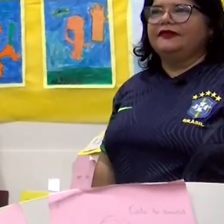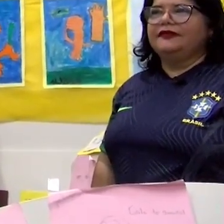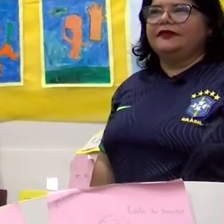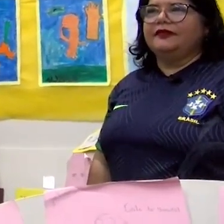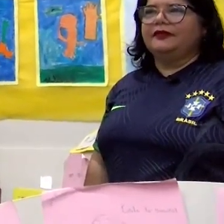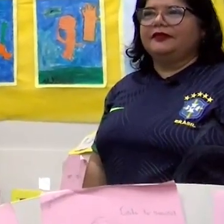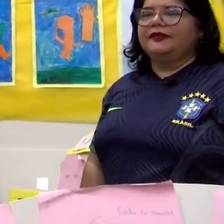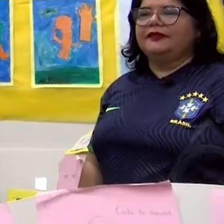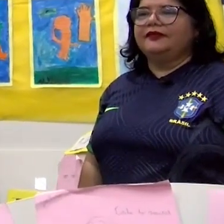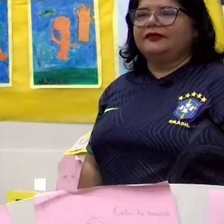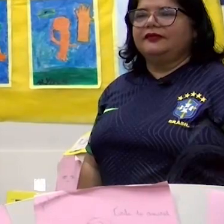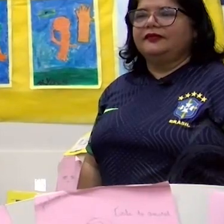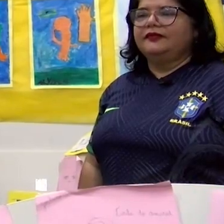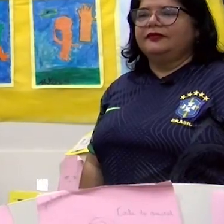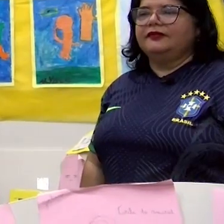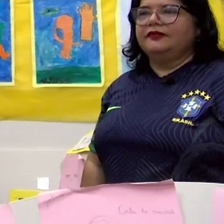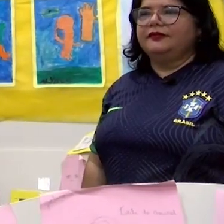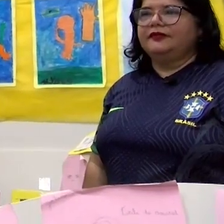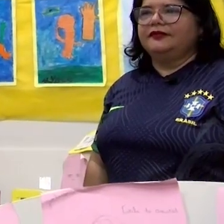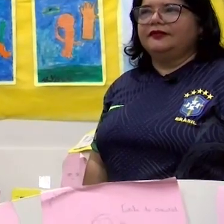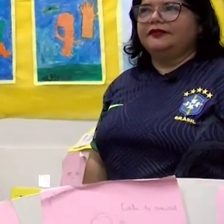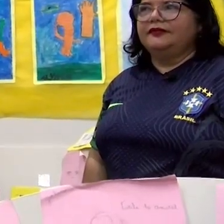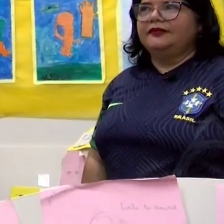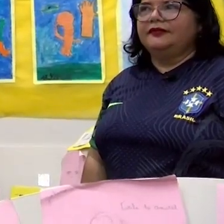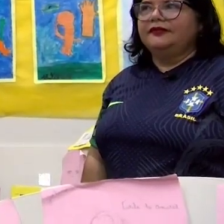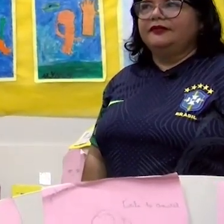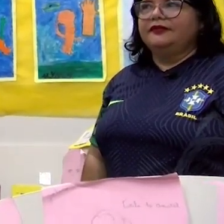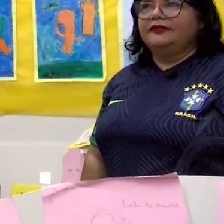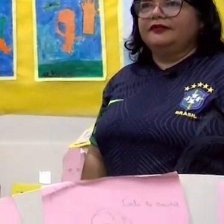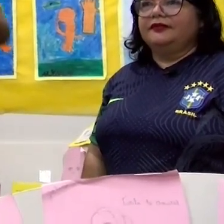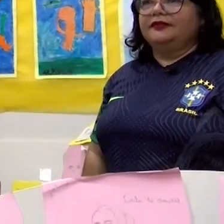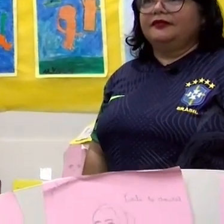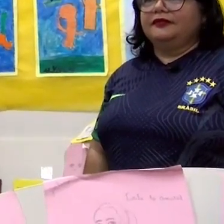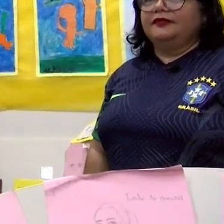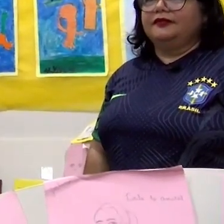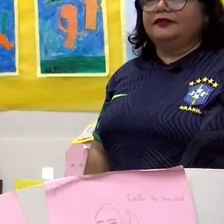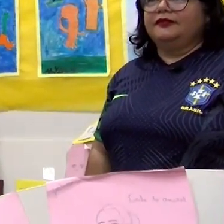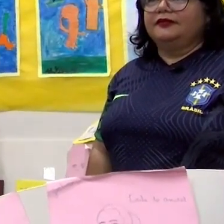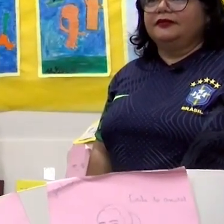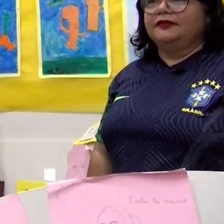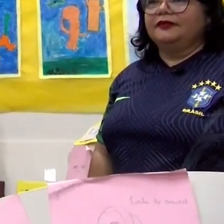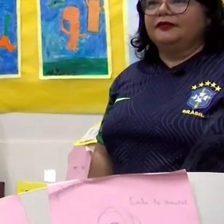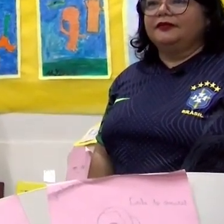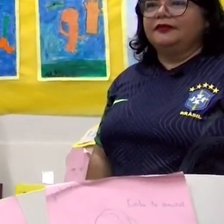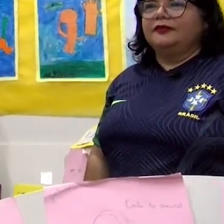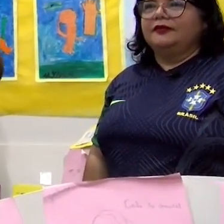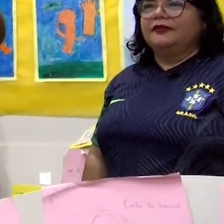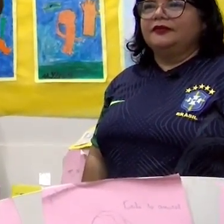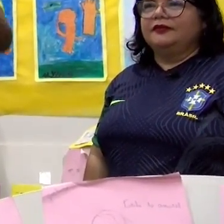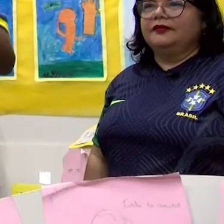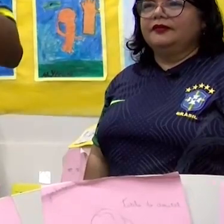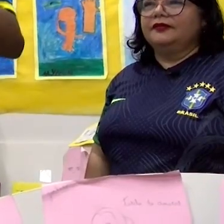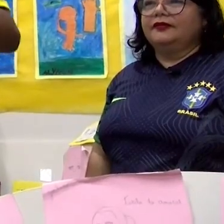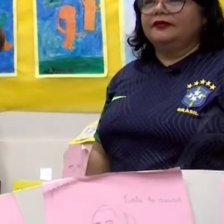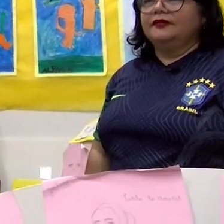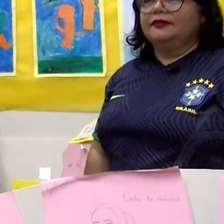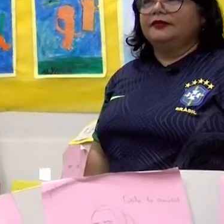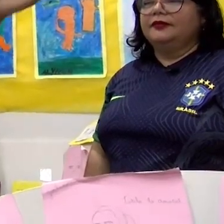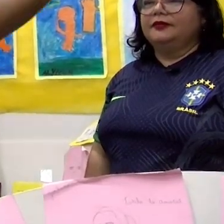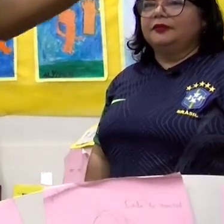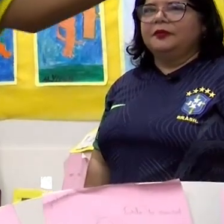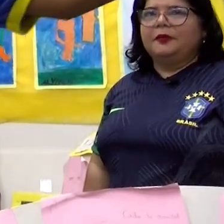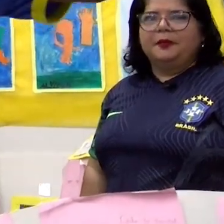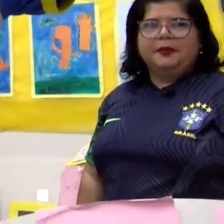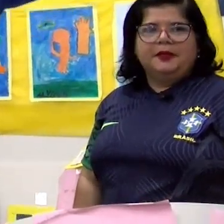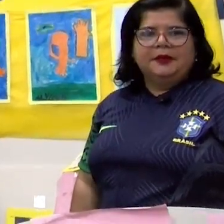Essas caricaturas representam o que aconteceu em 1922. Que foram, eles